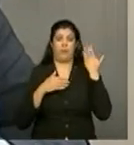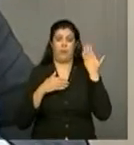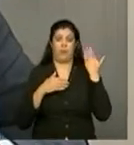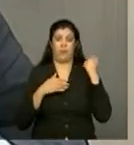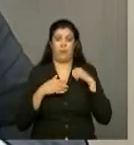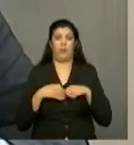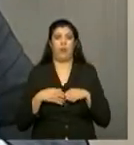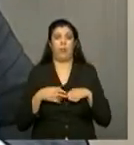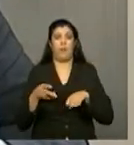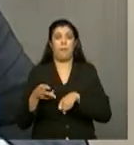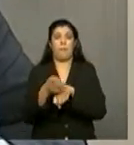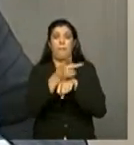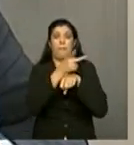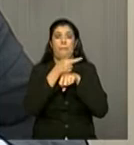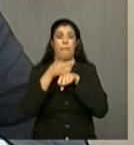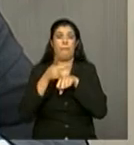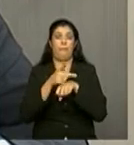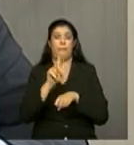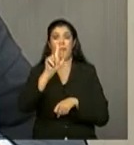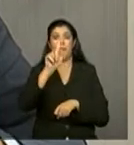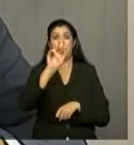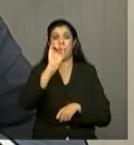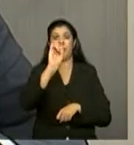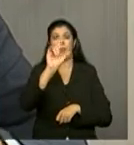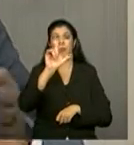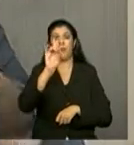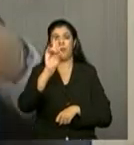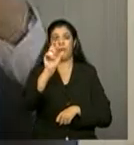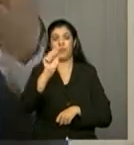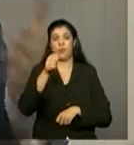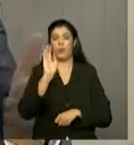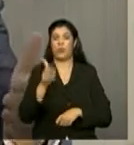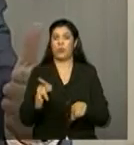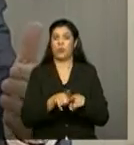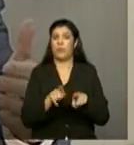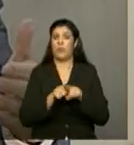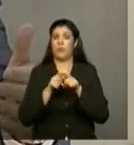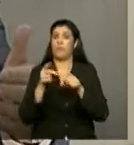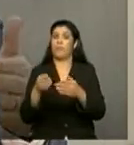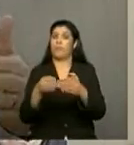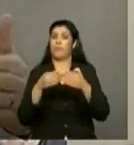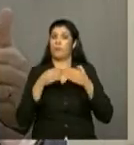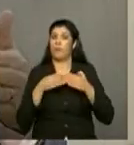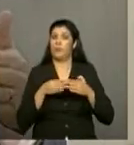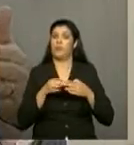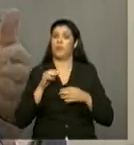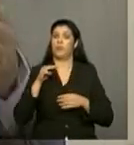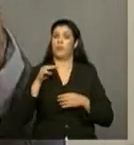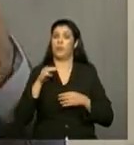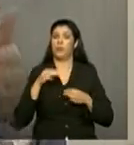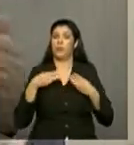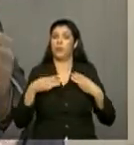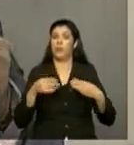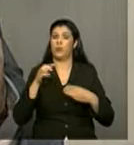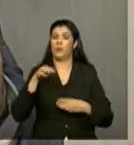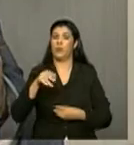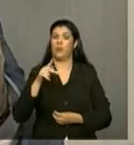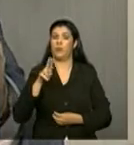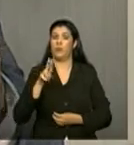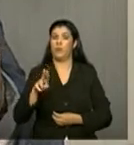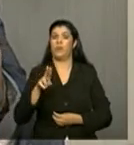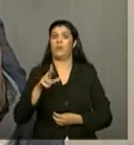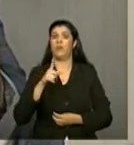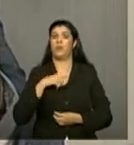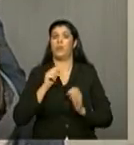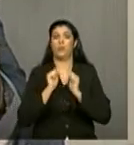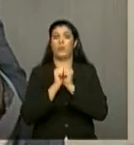procuradora gilda que pedia também o ministério público a oitiva dos agentes